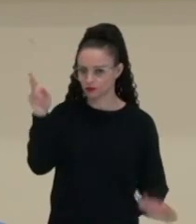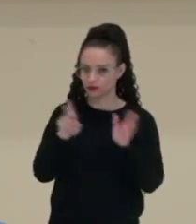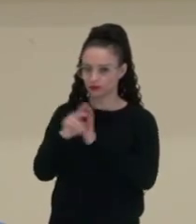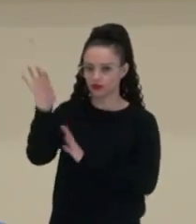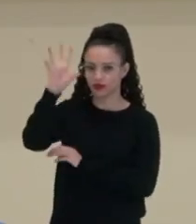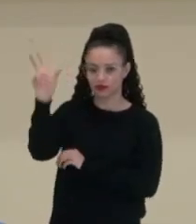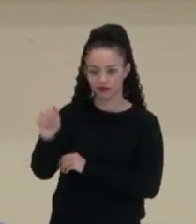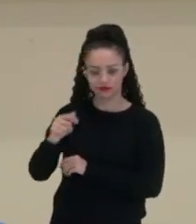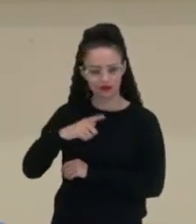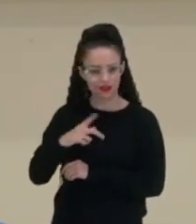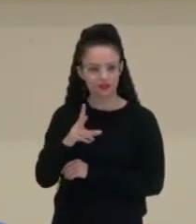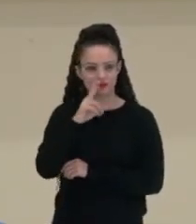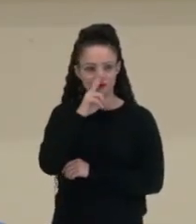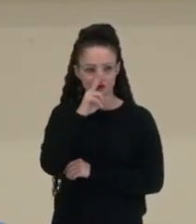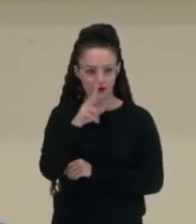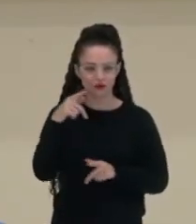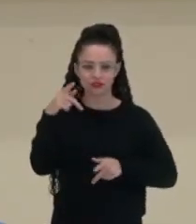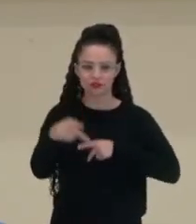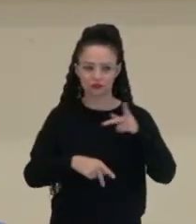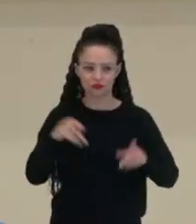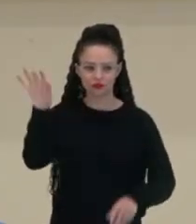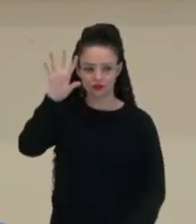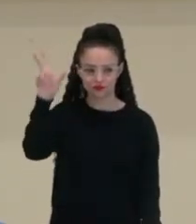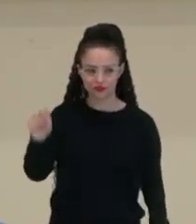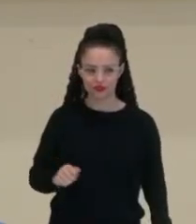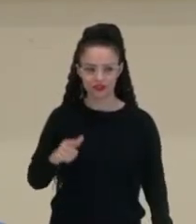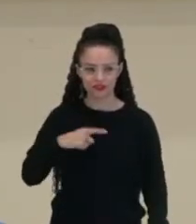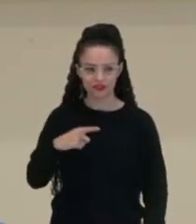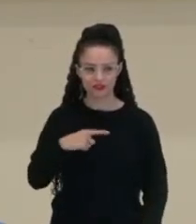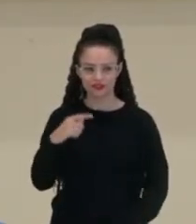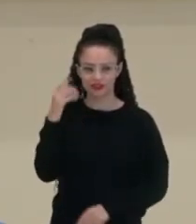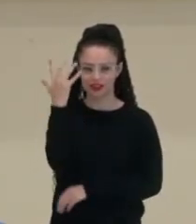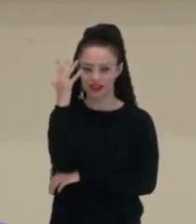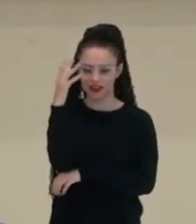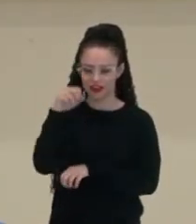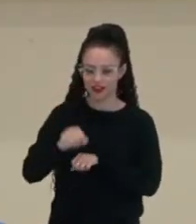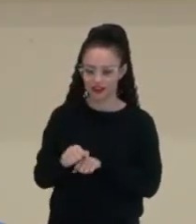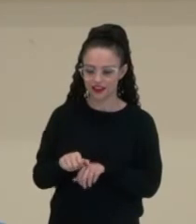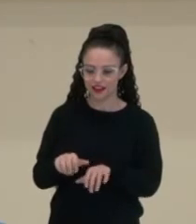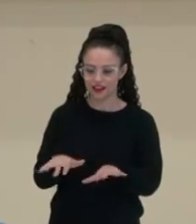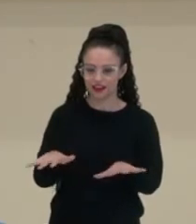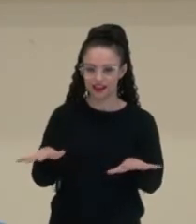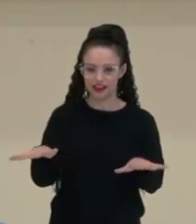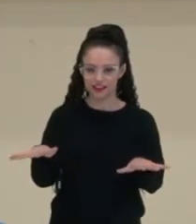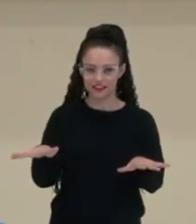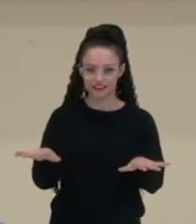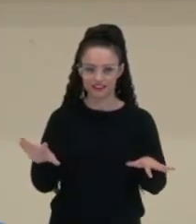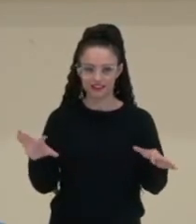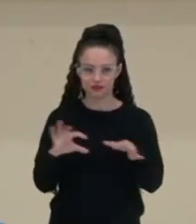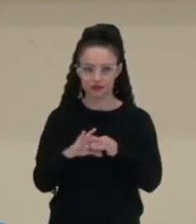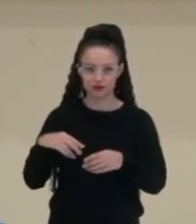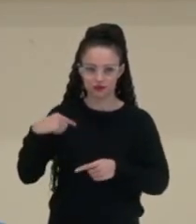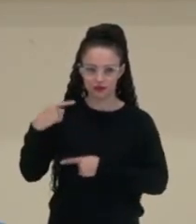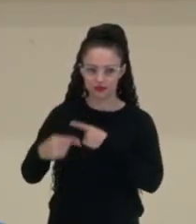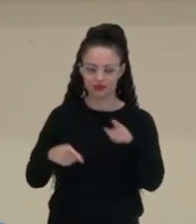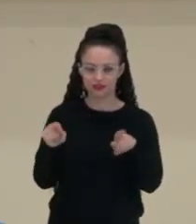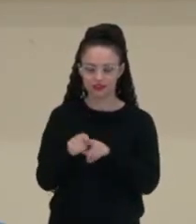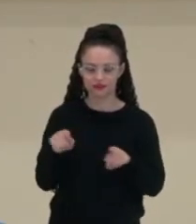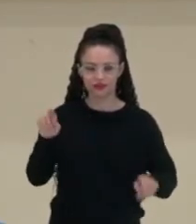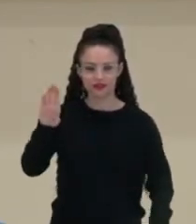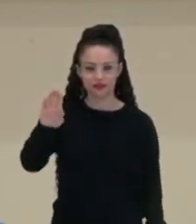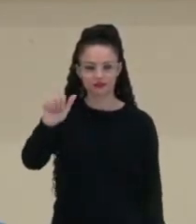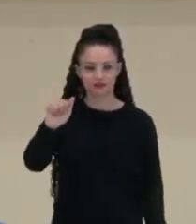que traz toda a força do povo africano, traz as raízes ancestrais, né? Através do que também do baobá. O